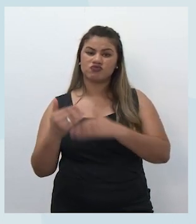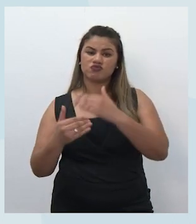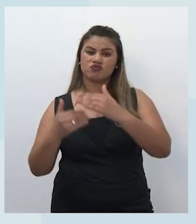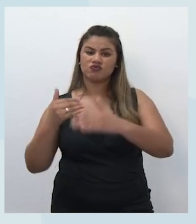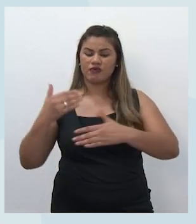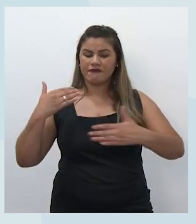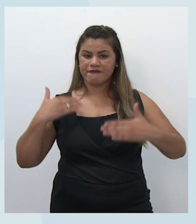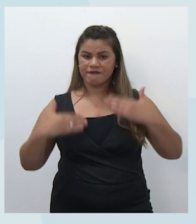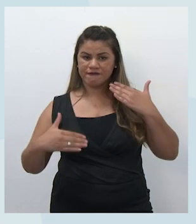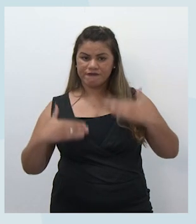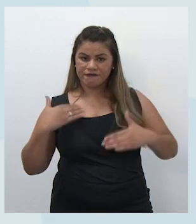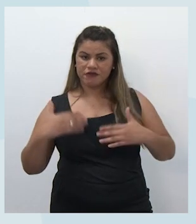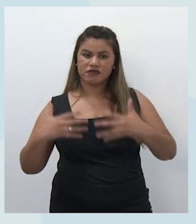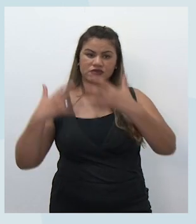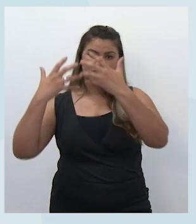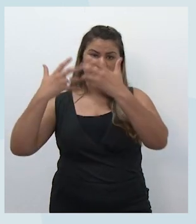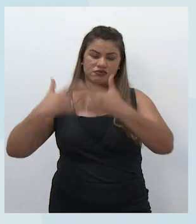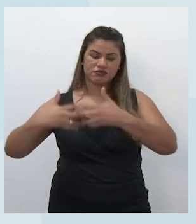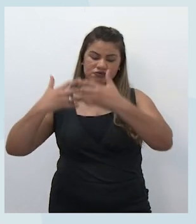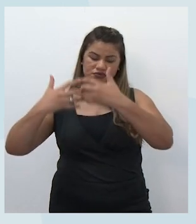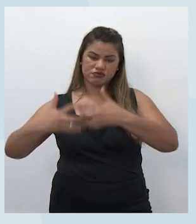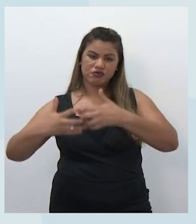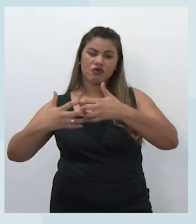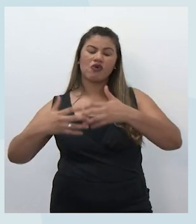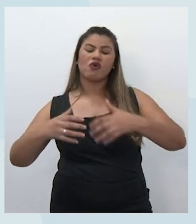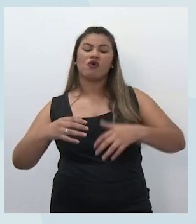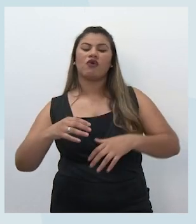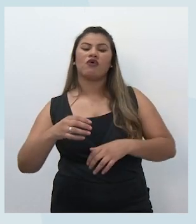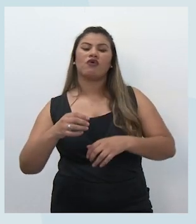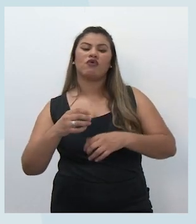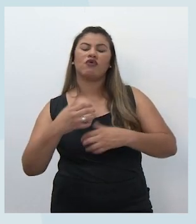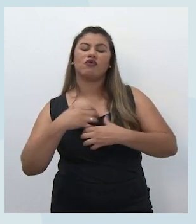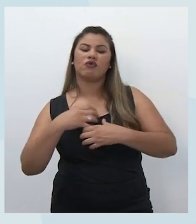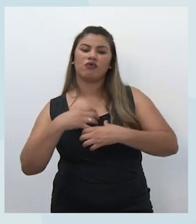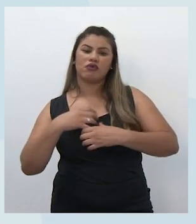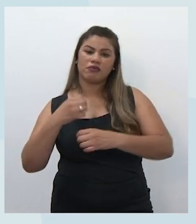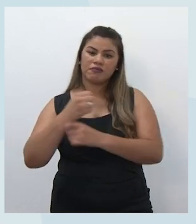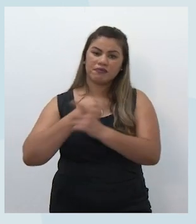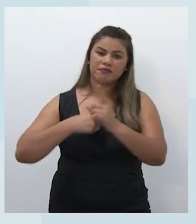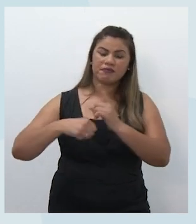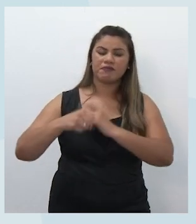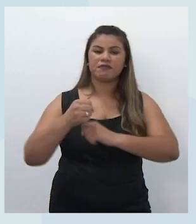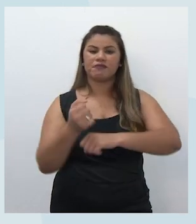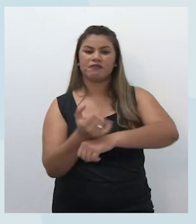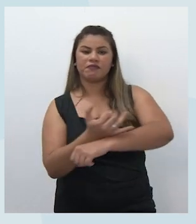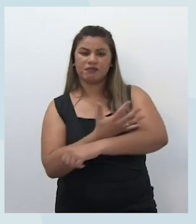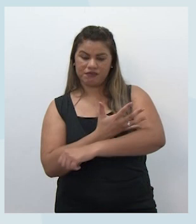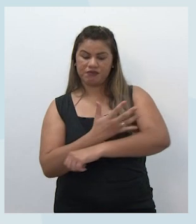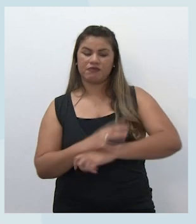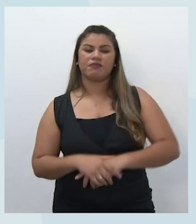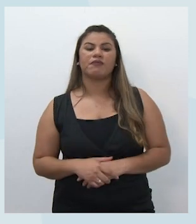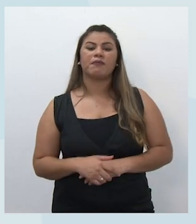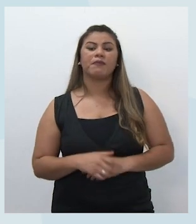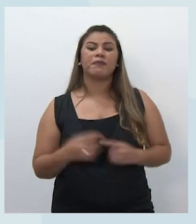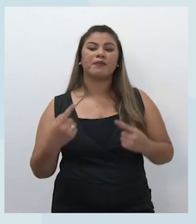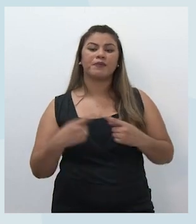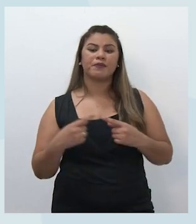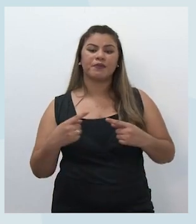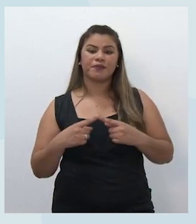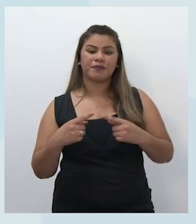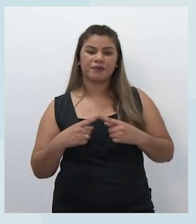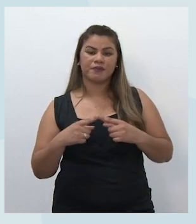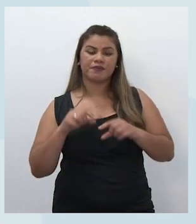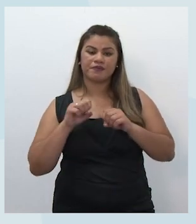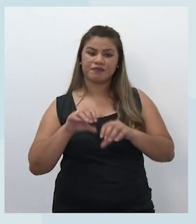aspectos físicos, cognitivos, socioemocionais. Pois a formação integral, ela promove a incorporação de